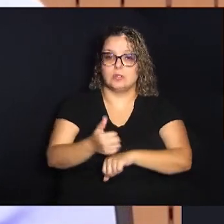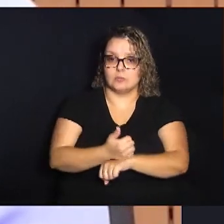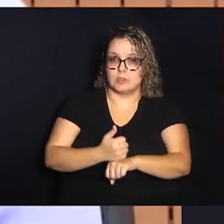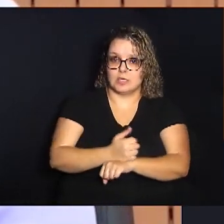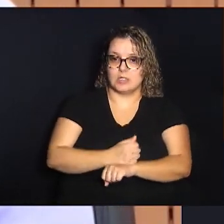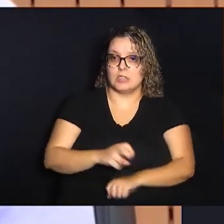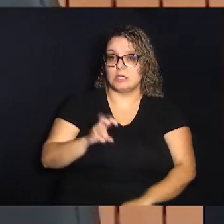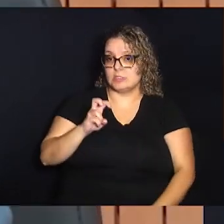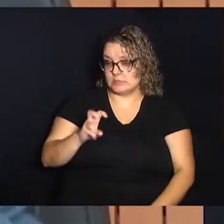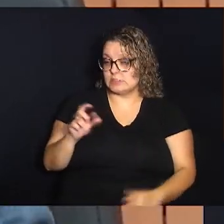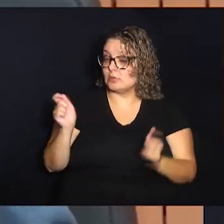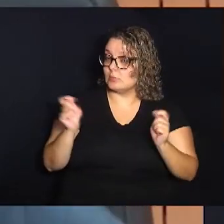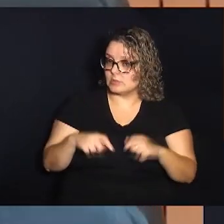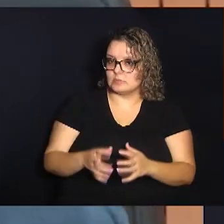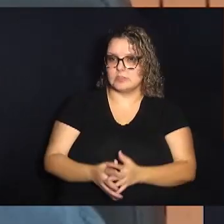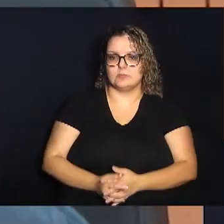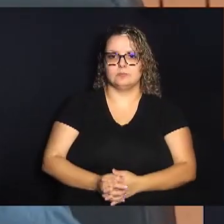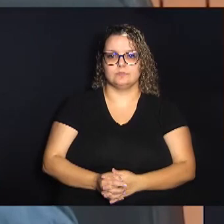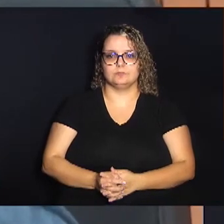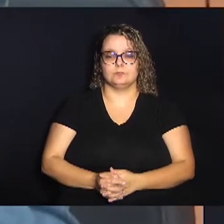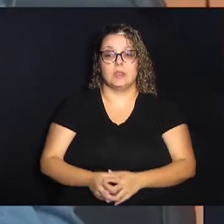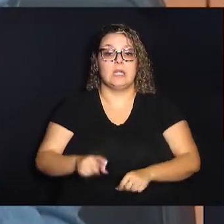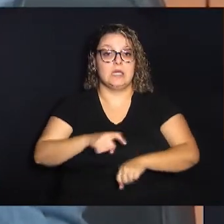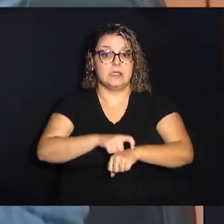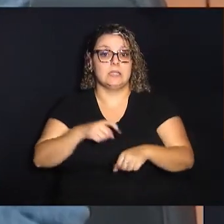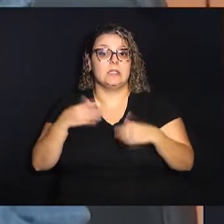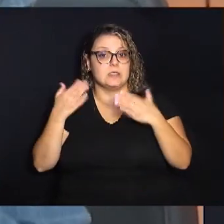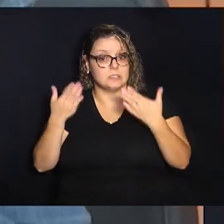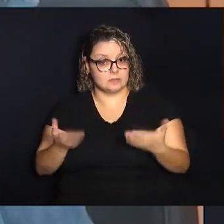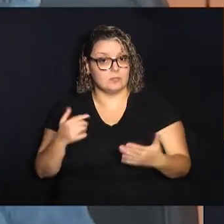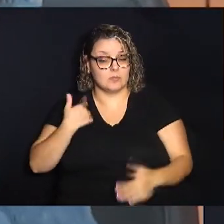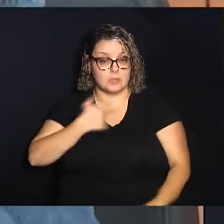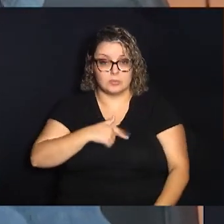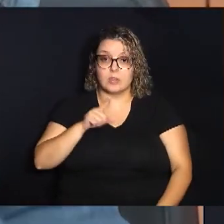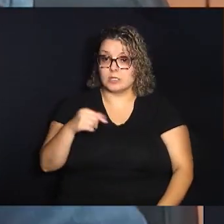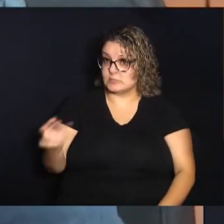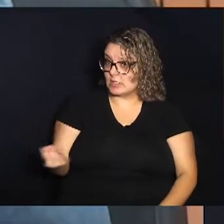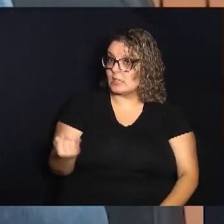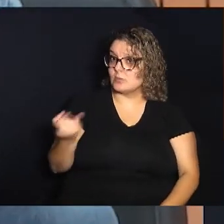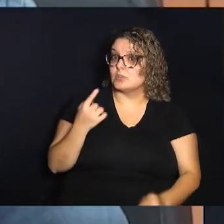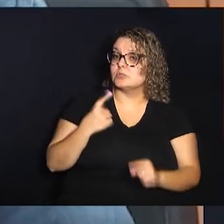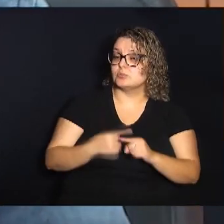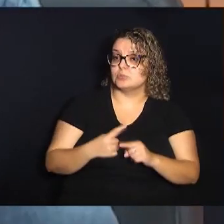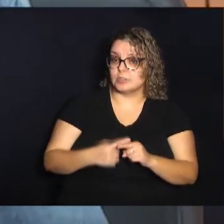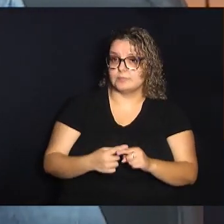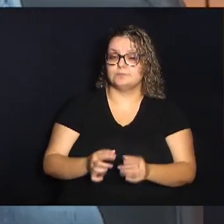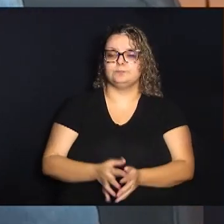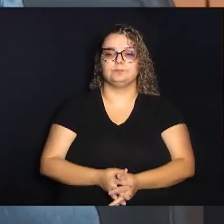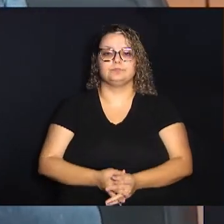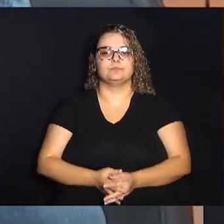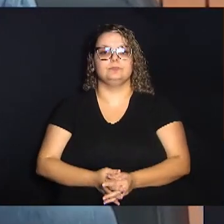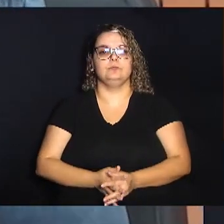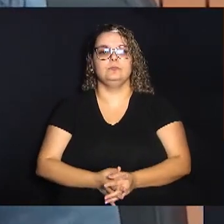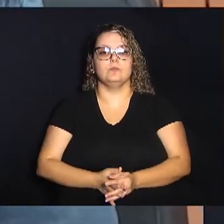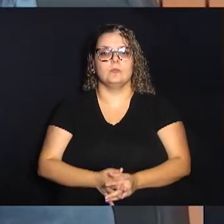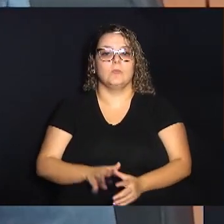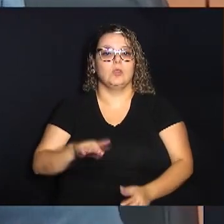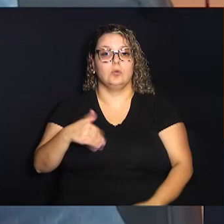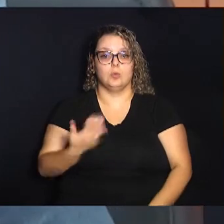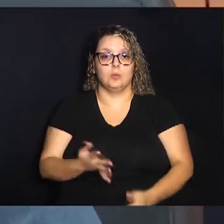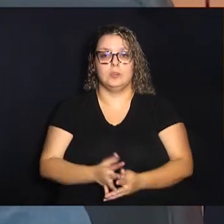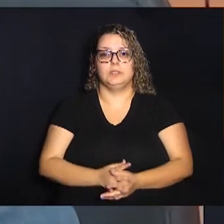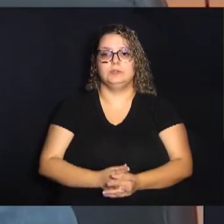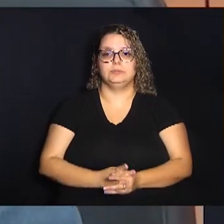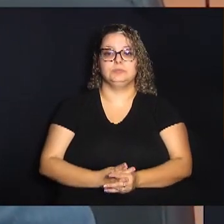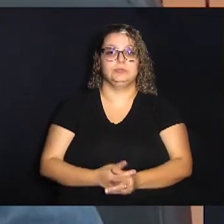5 possibilidades. Esse momento, para a gente, ele é bem importante, porque quando a gente não ocupa